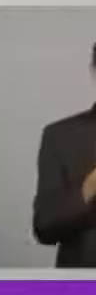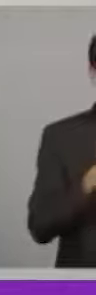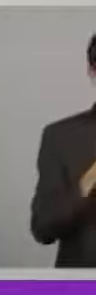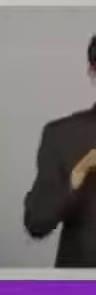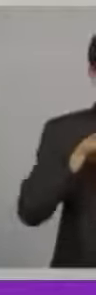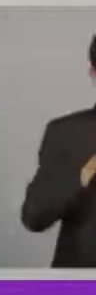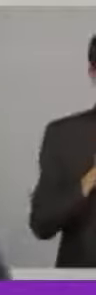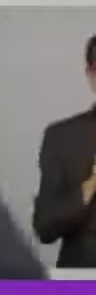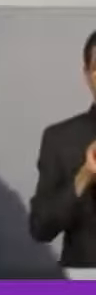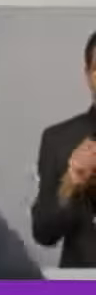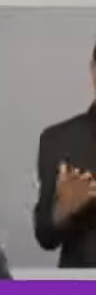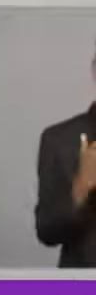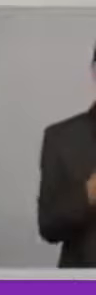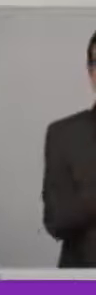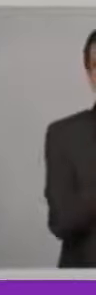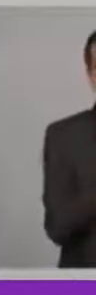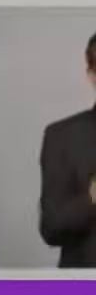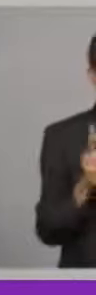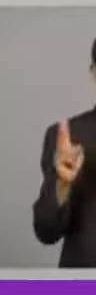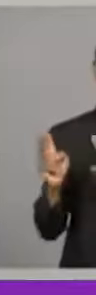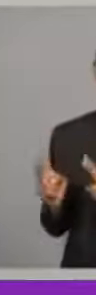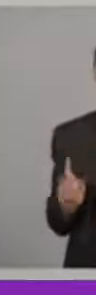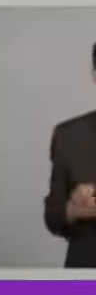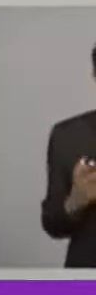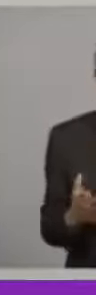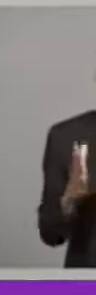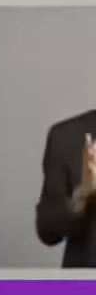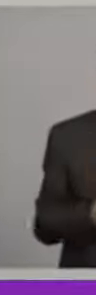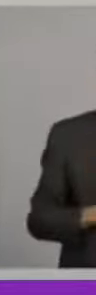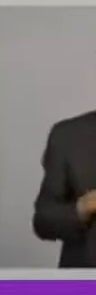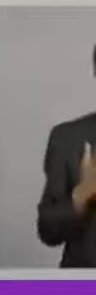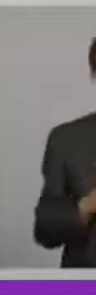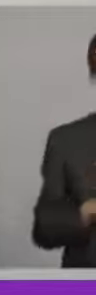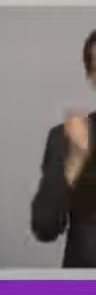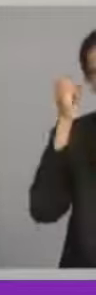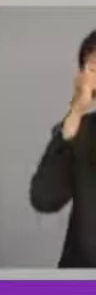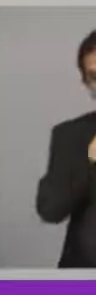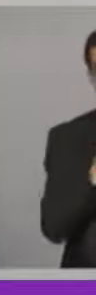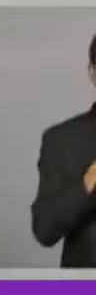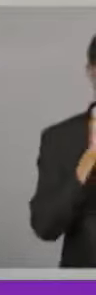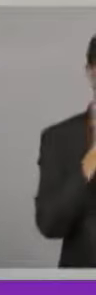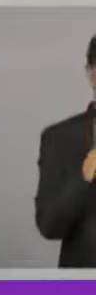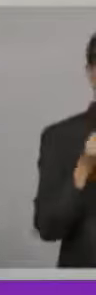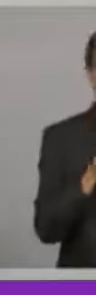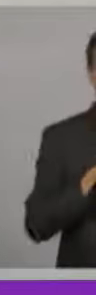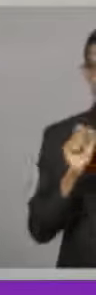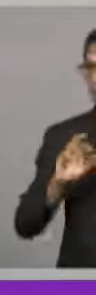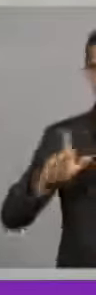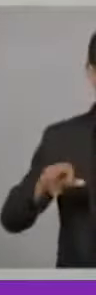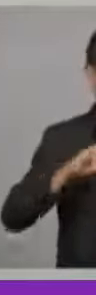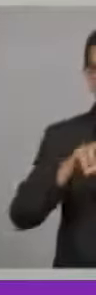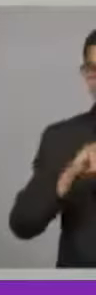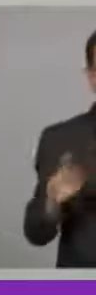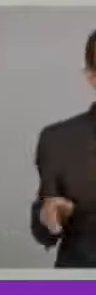da USP fala. Todos falam a mesma coisa, é impressionante. É difícil você ir para uma reunião que tem unanimidade, e